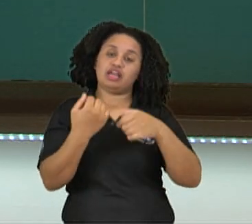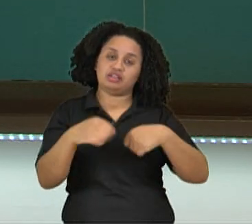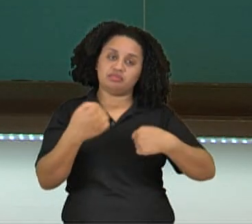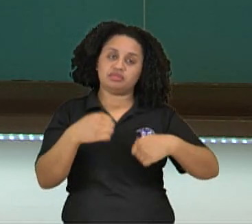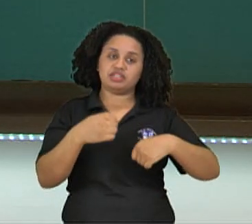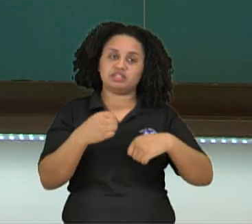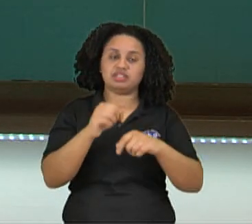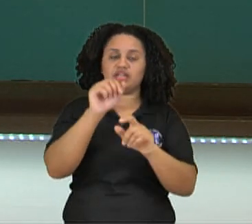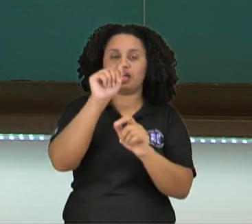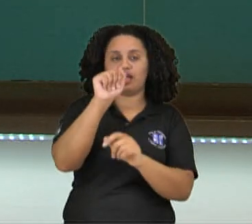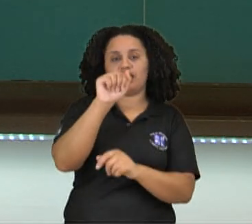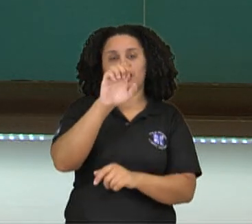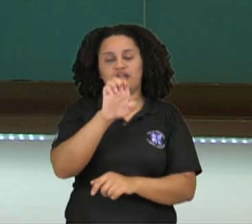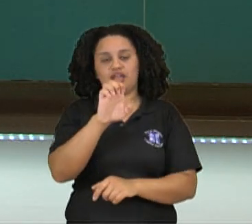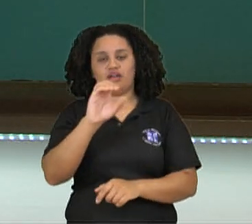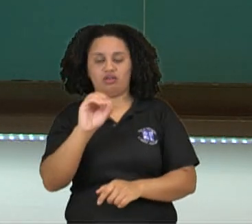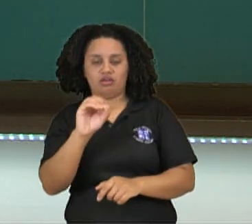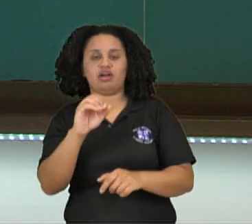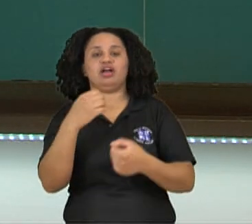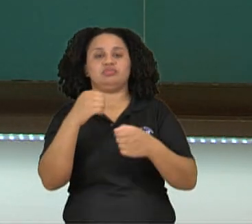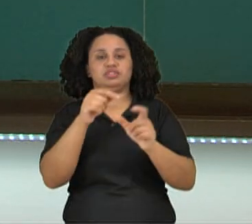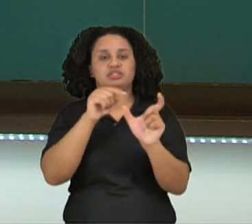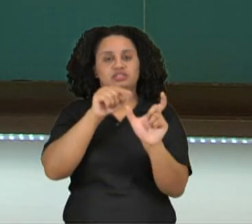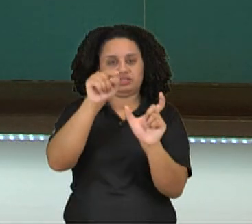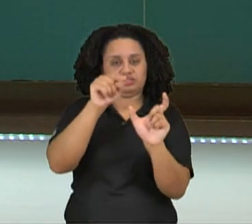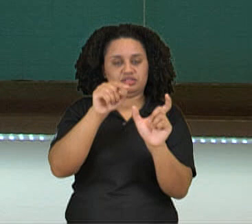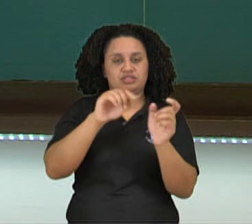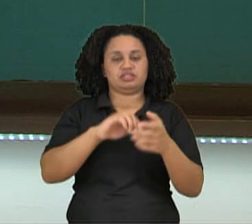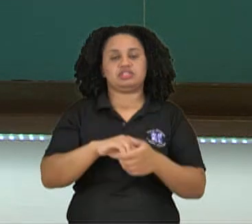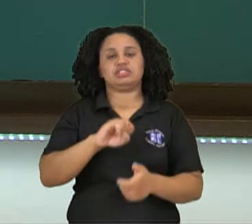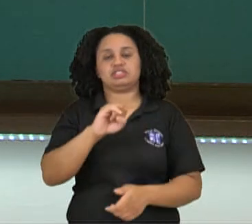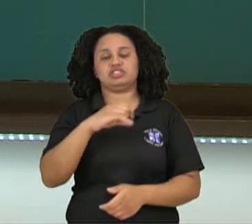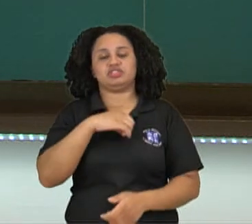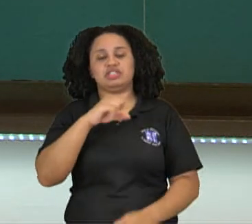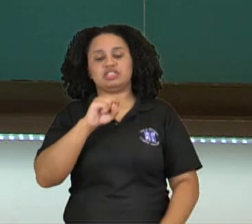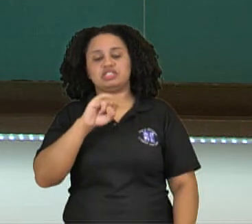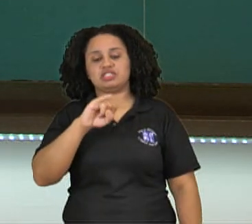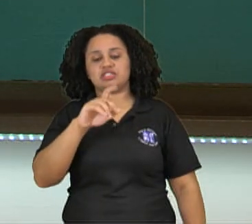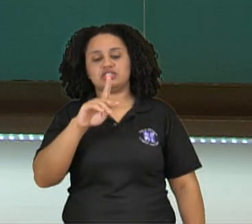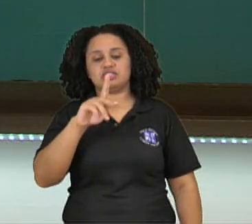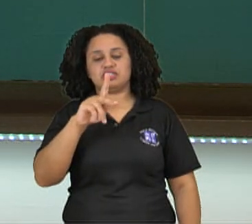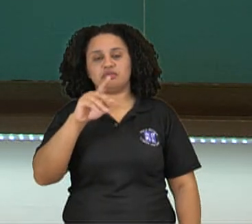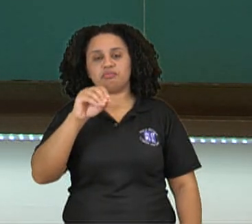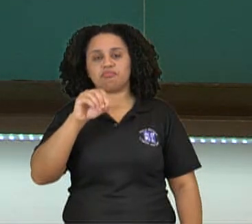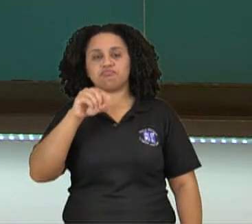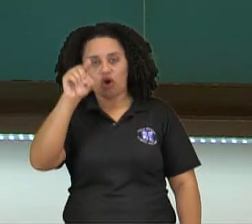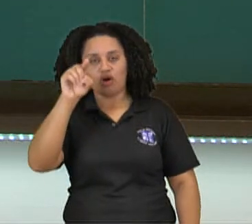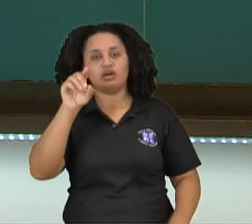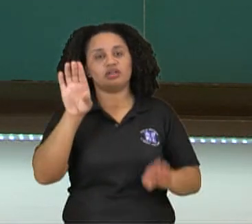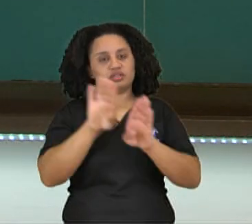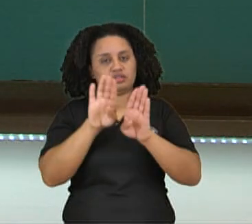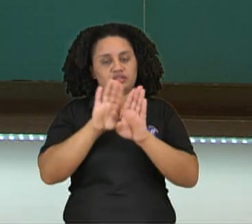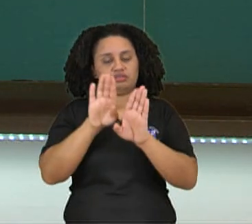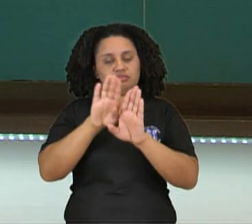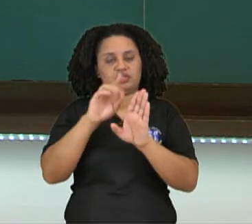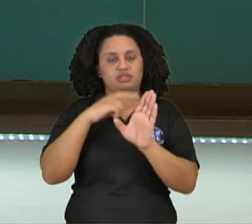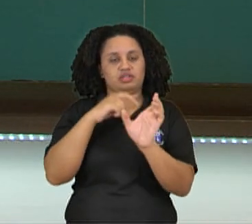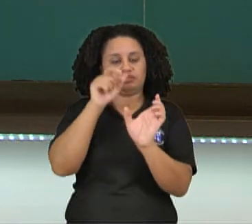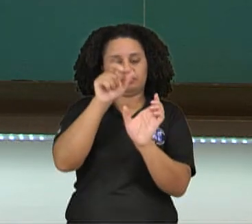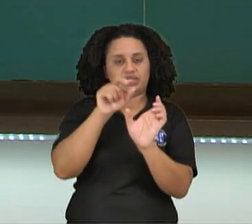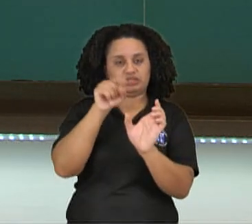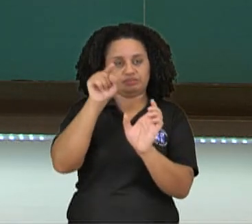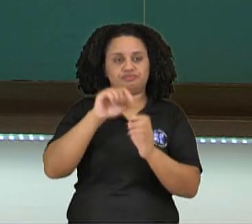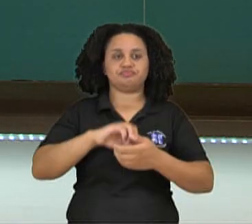oxítonas terminadas em A, E, O. Se tivéssemos aqui cipó, levaria o acento na última sílaba, seria também uma oxítona,